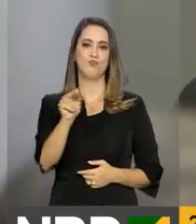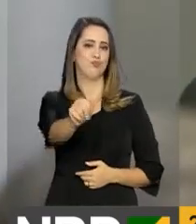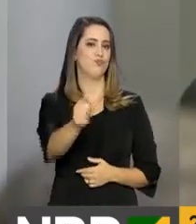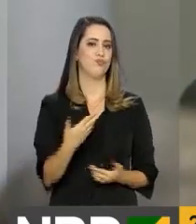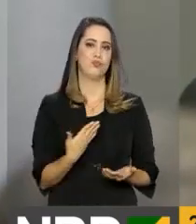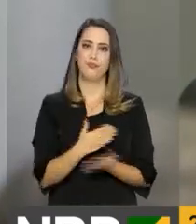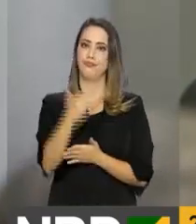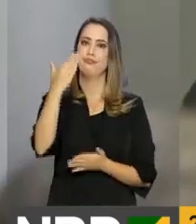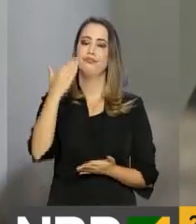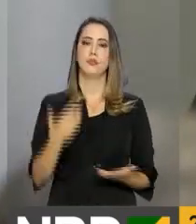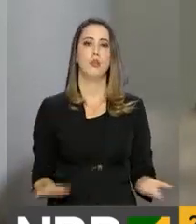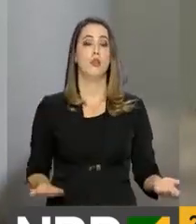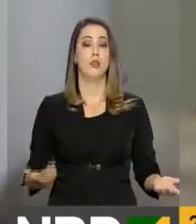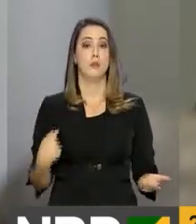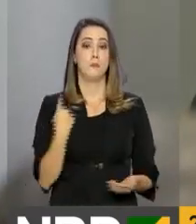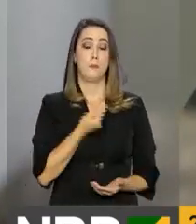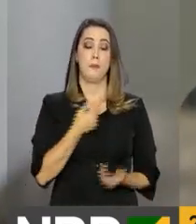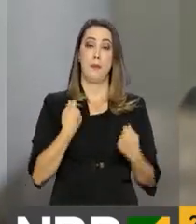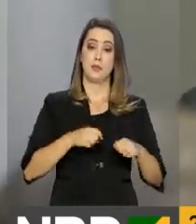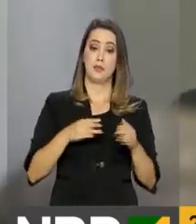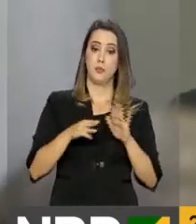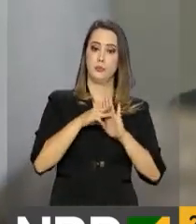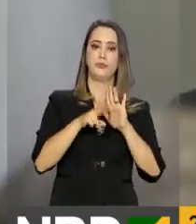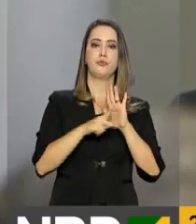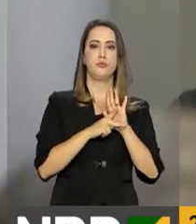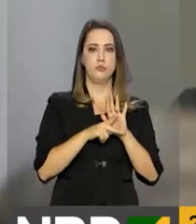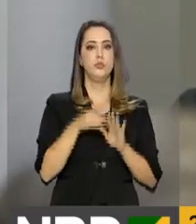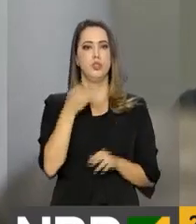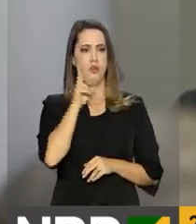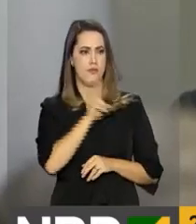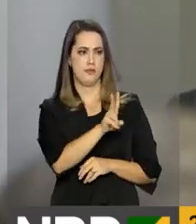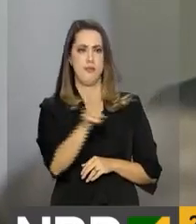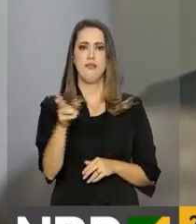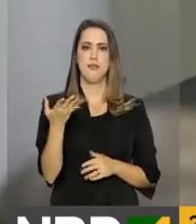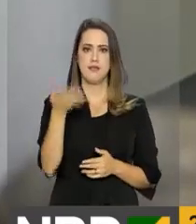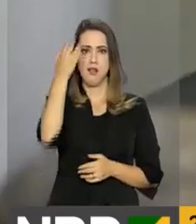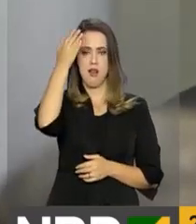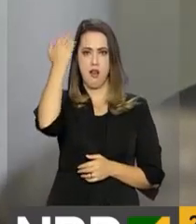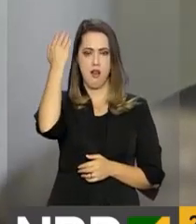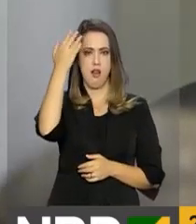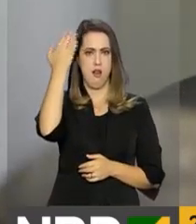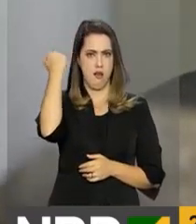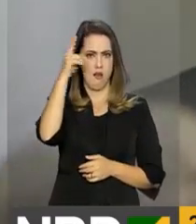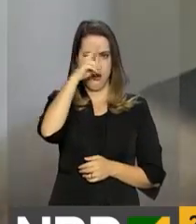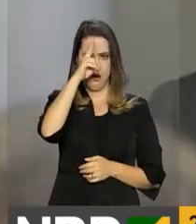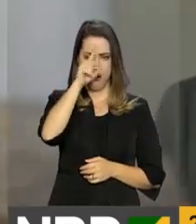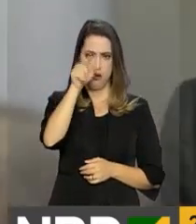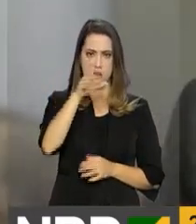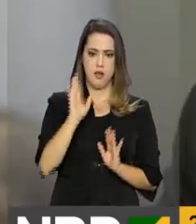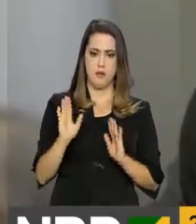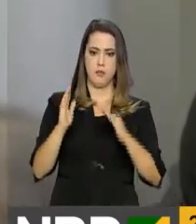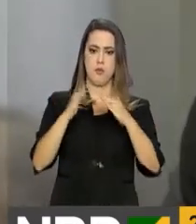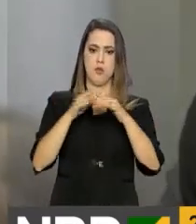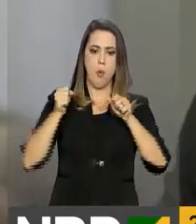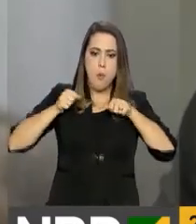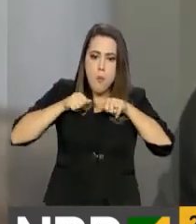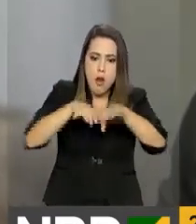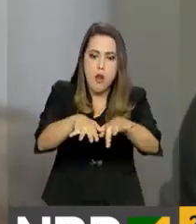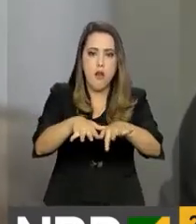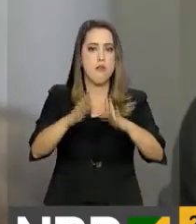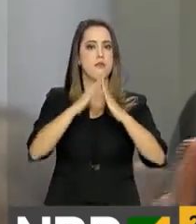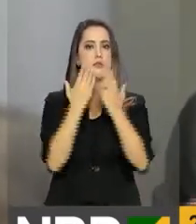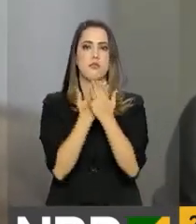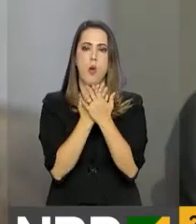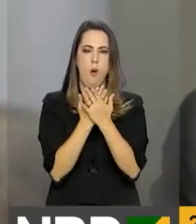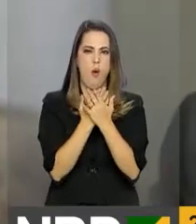não saía. Fizemos uma medida provisória e vocês se recordam que houve ocupação de escolas, protestos, etc,